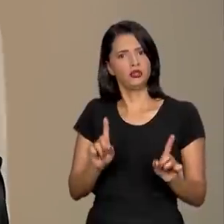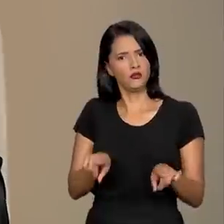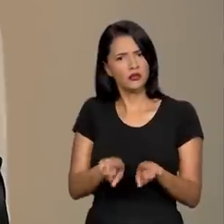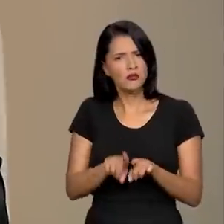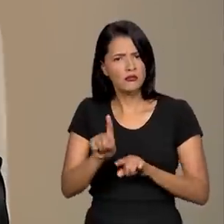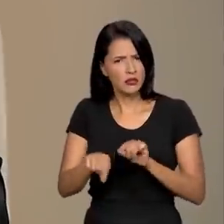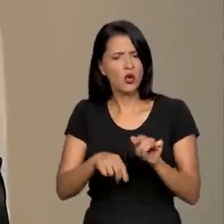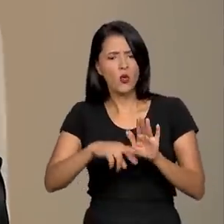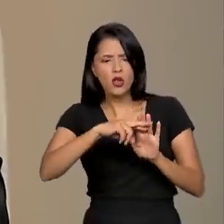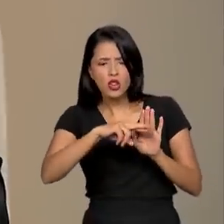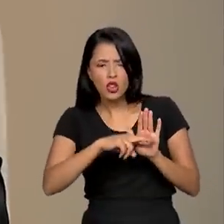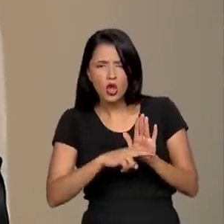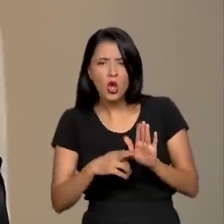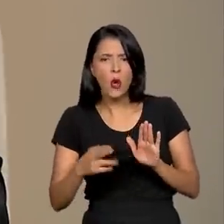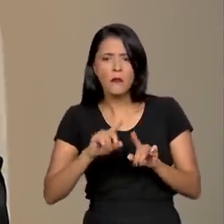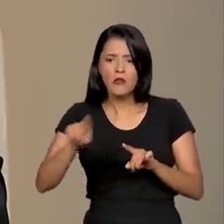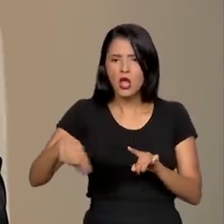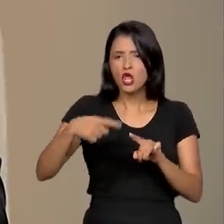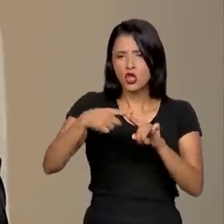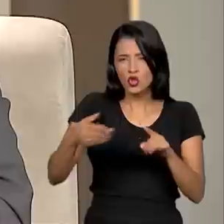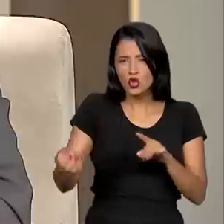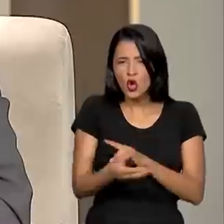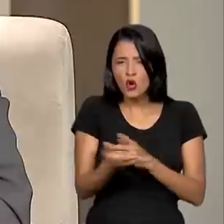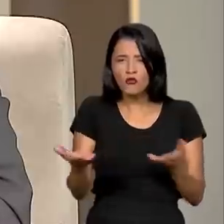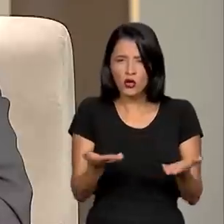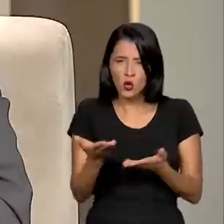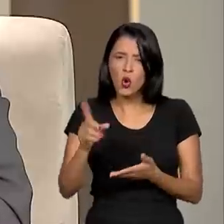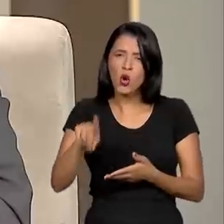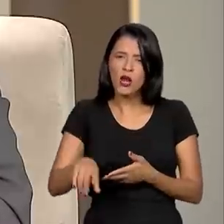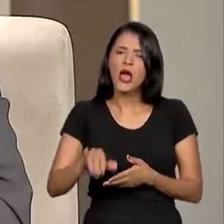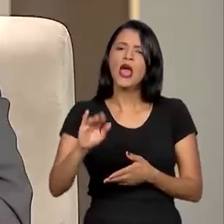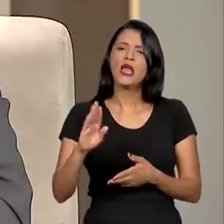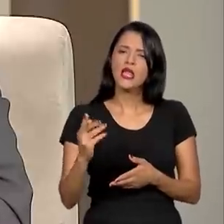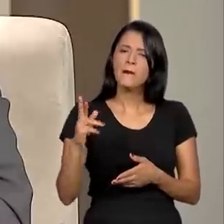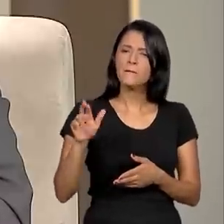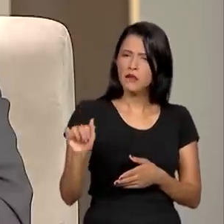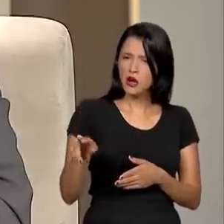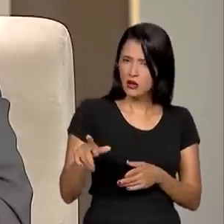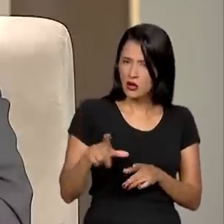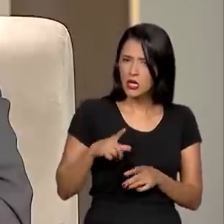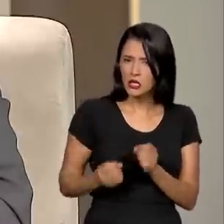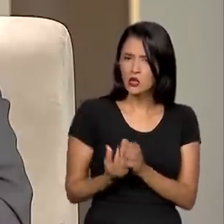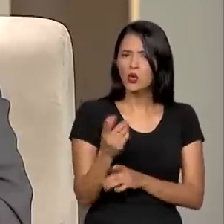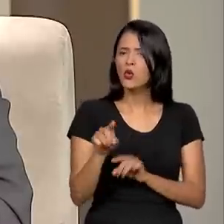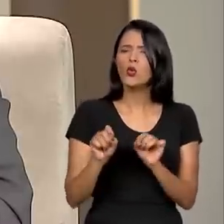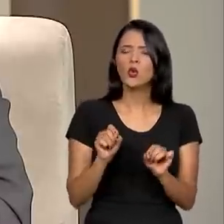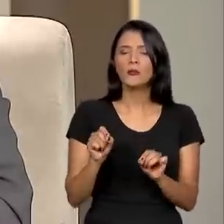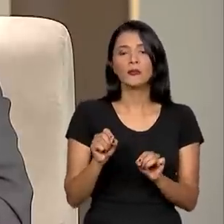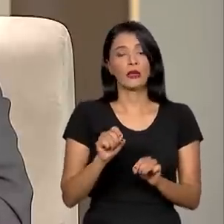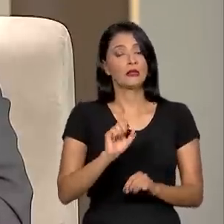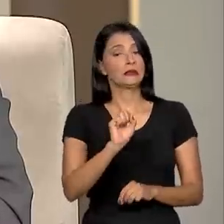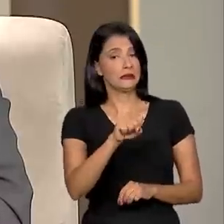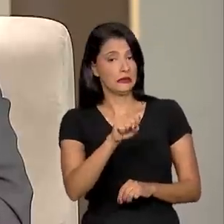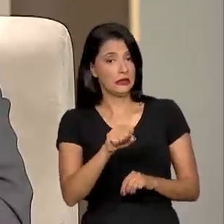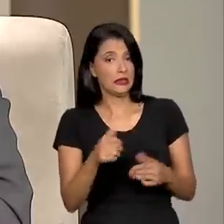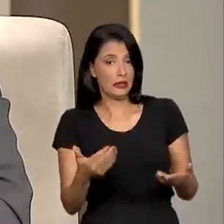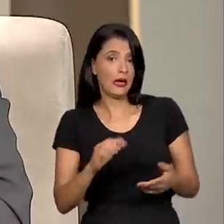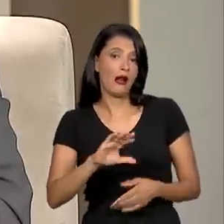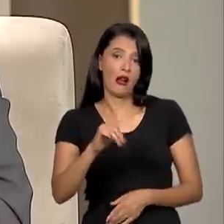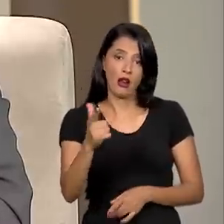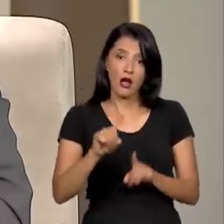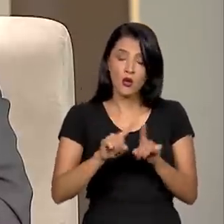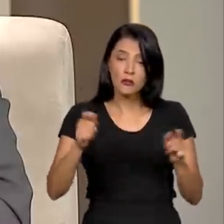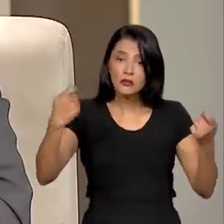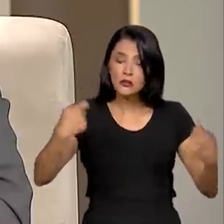que foram atualizados pelo IBRAM nesse processo, não é isso? Exato. O que é preciso esclarecer é que os